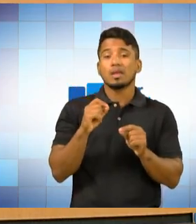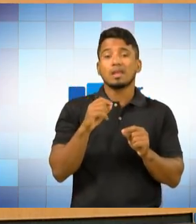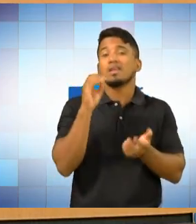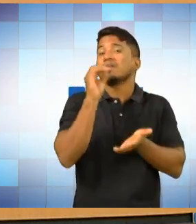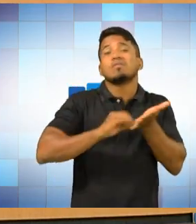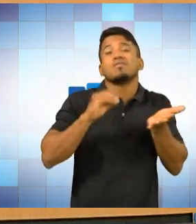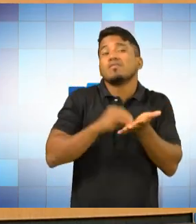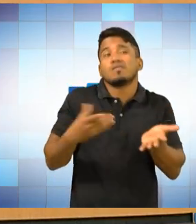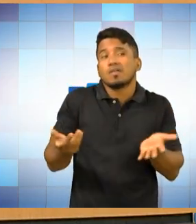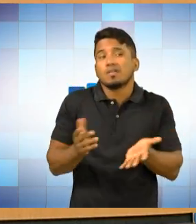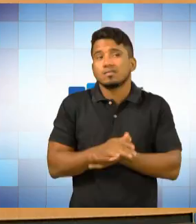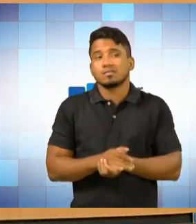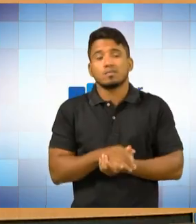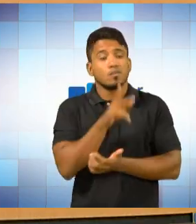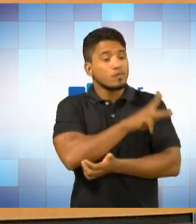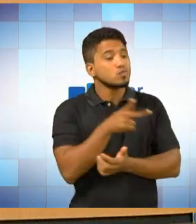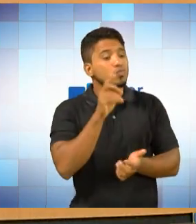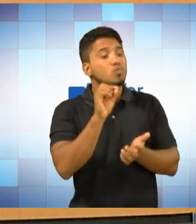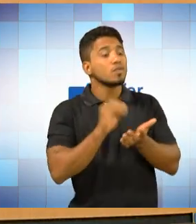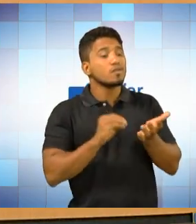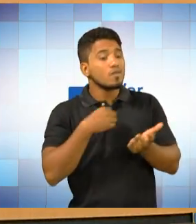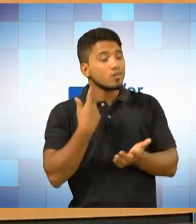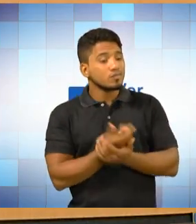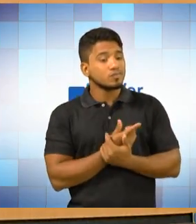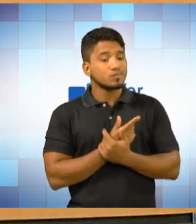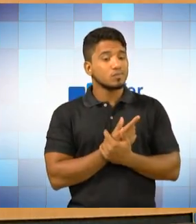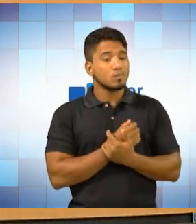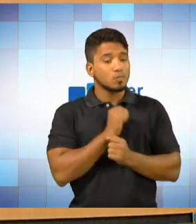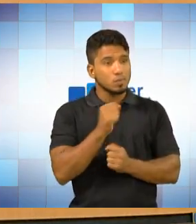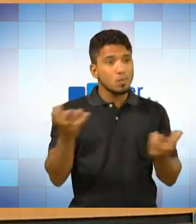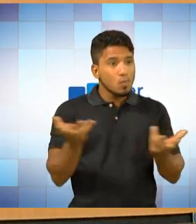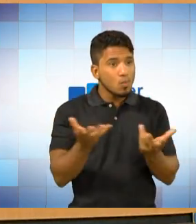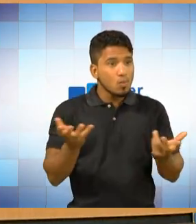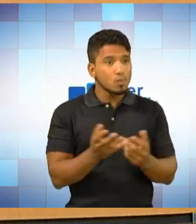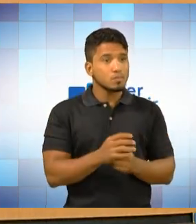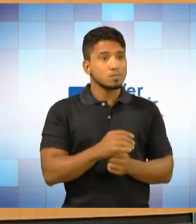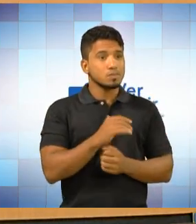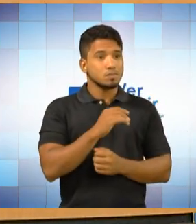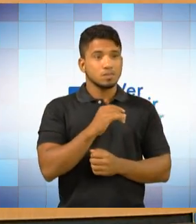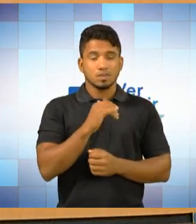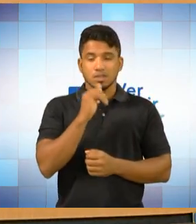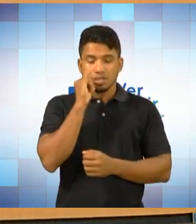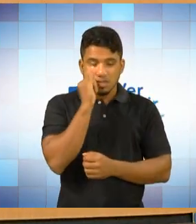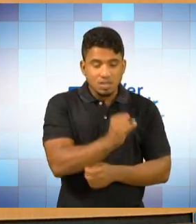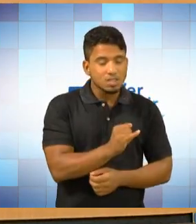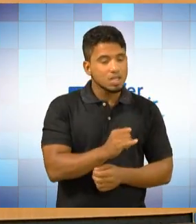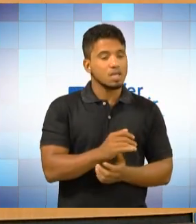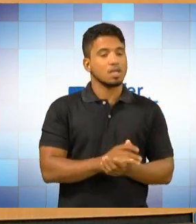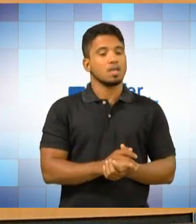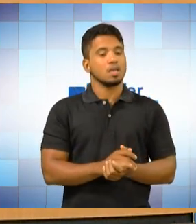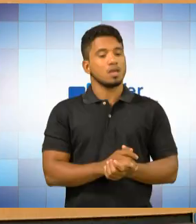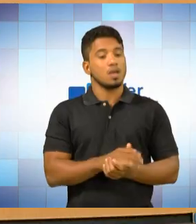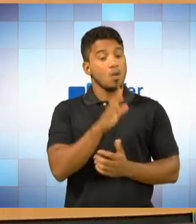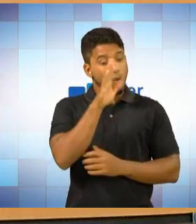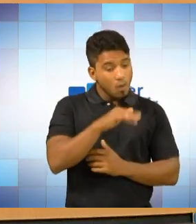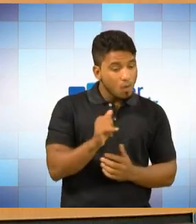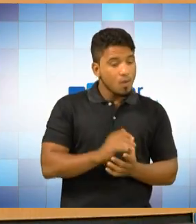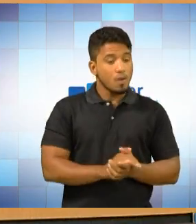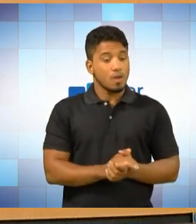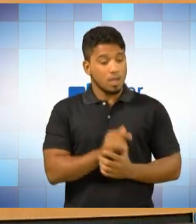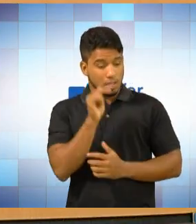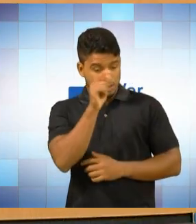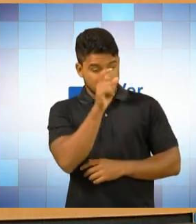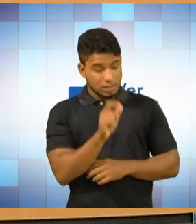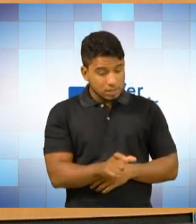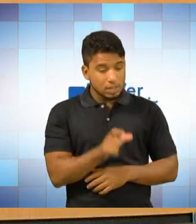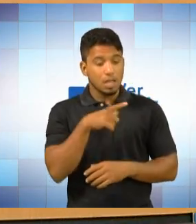está faltando, professor? O que nós poderíamos agora, dentro das reivindicações, dizer, olha, isso